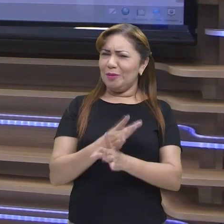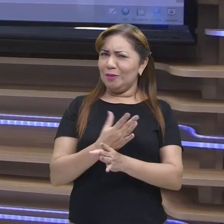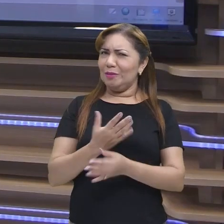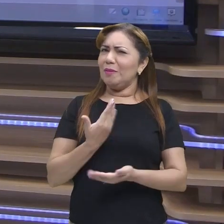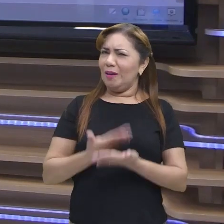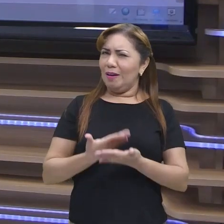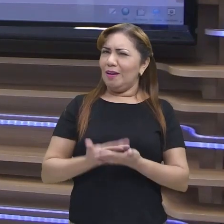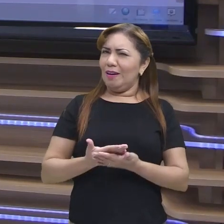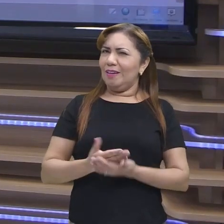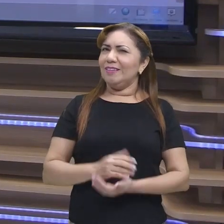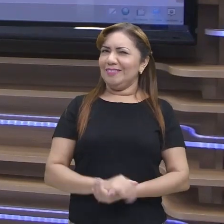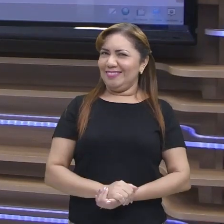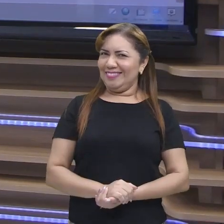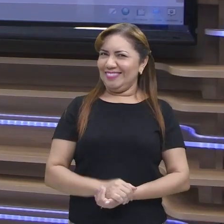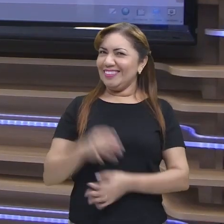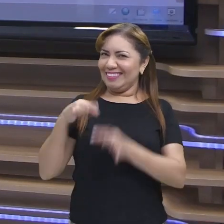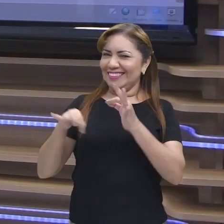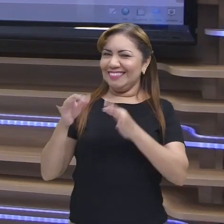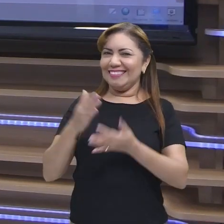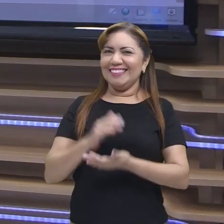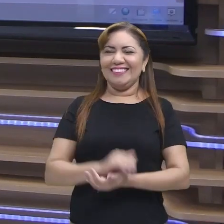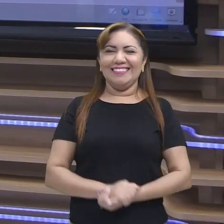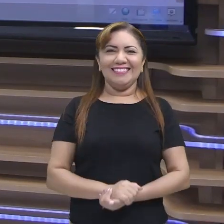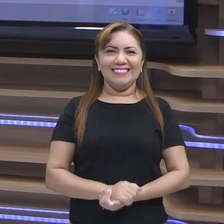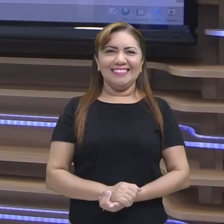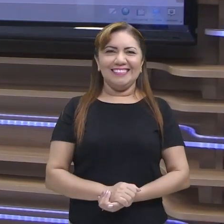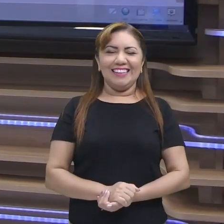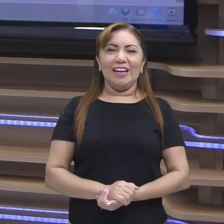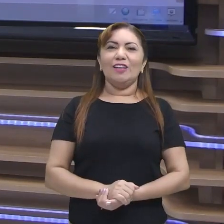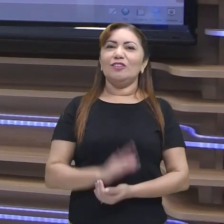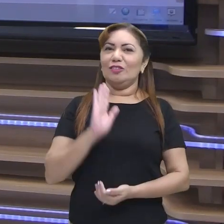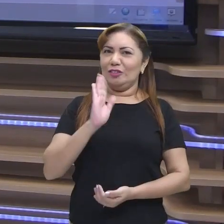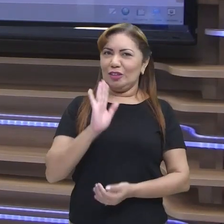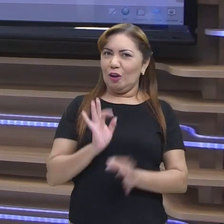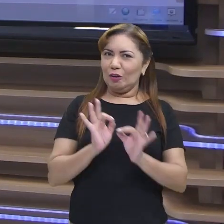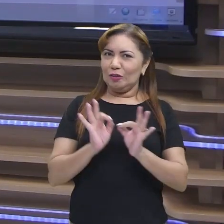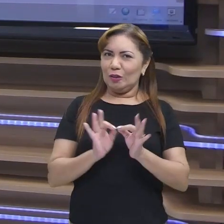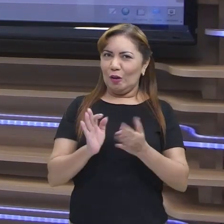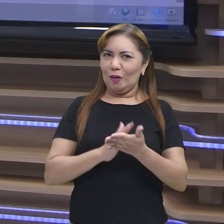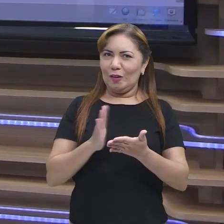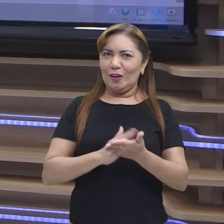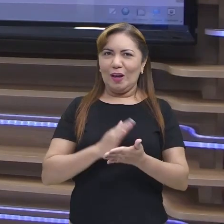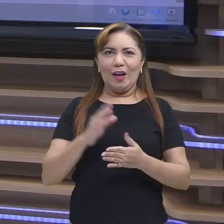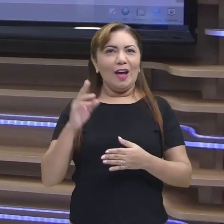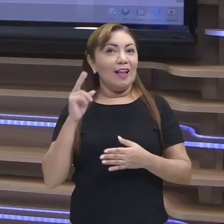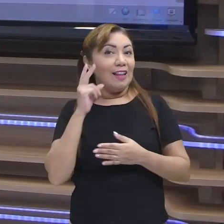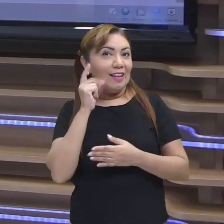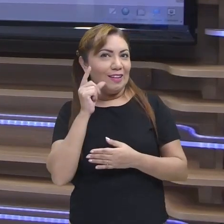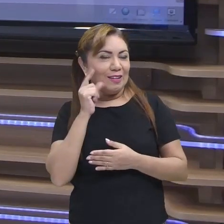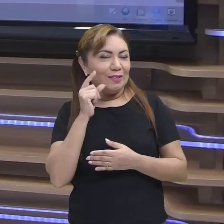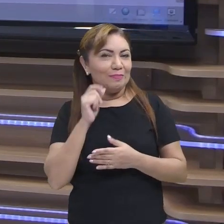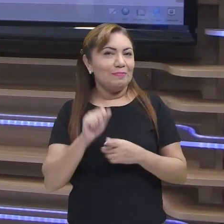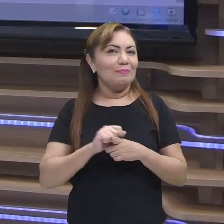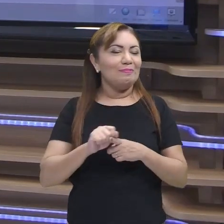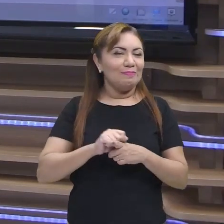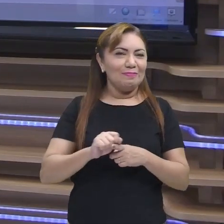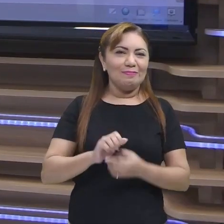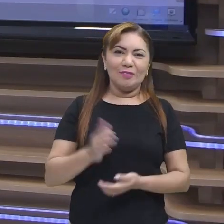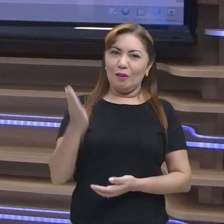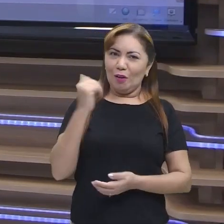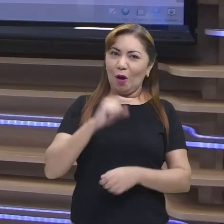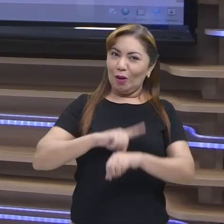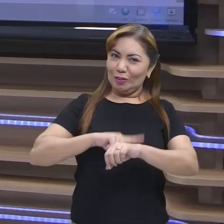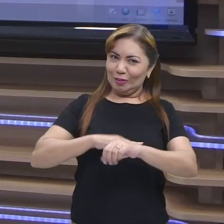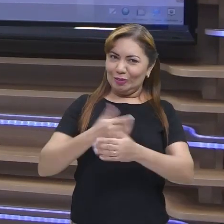mais uma aula de ciências? Então, já preparou o seu caderno, o seu lápis, a sua borracha? Então, vamos para